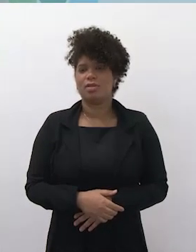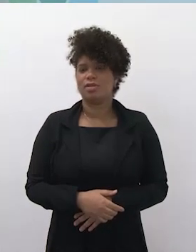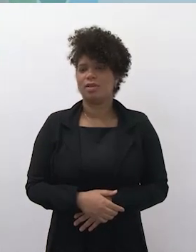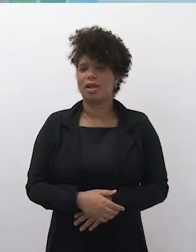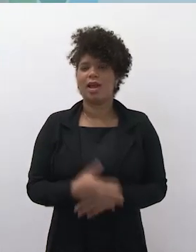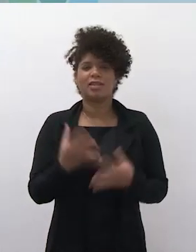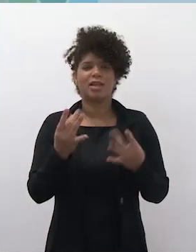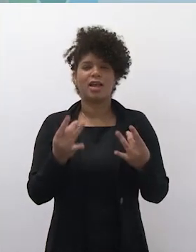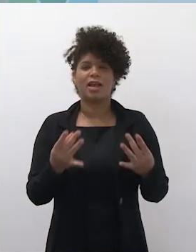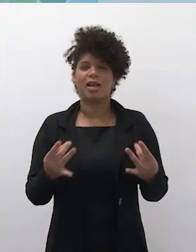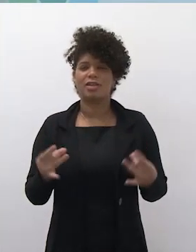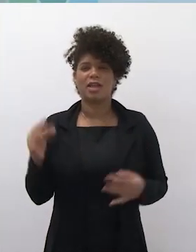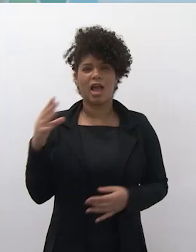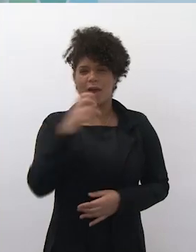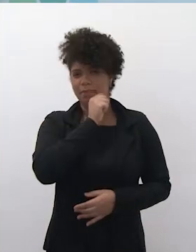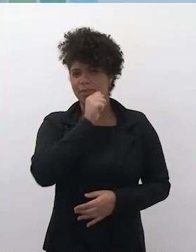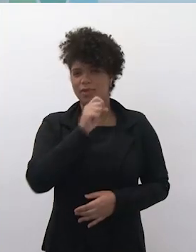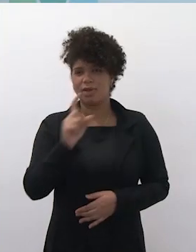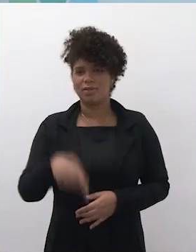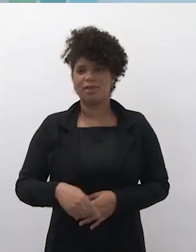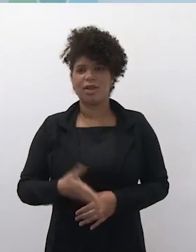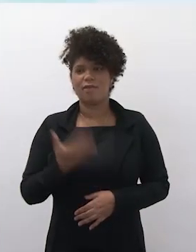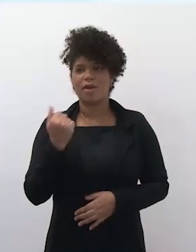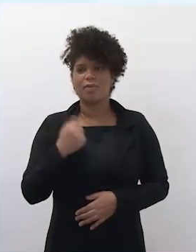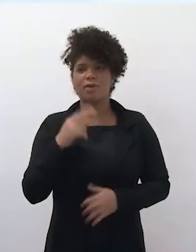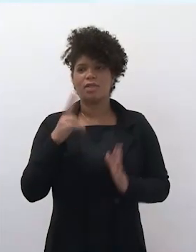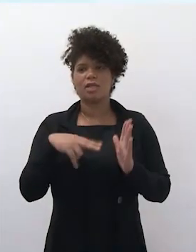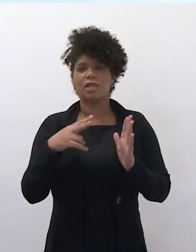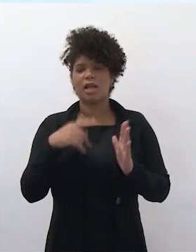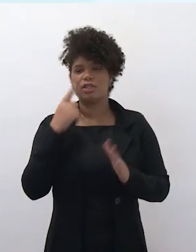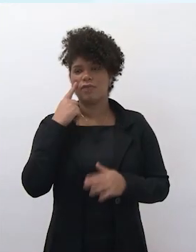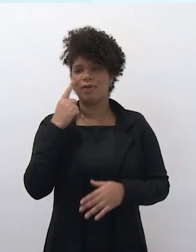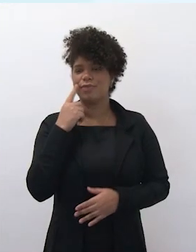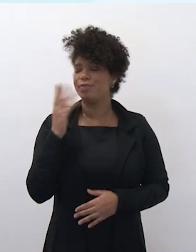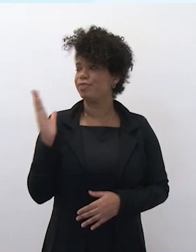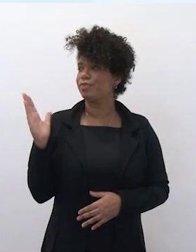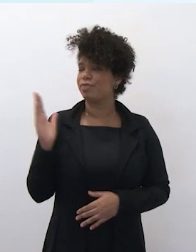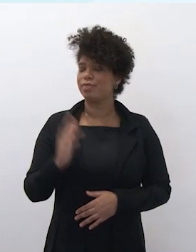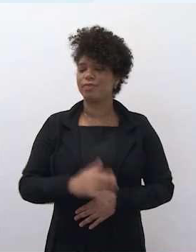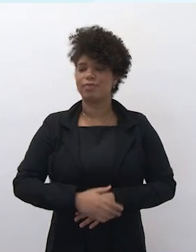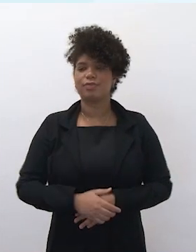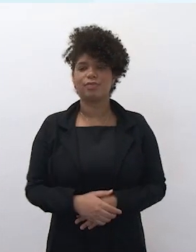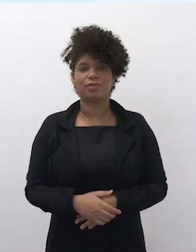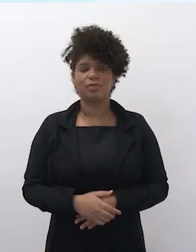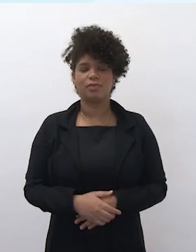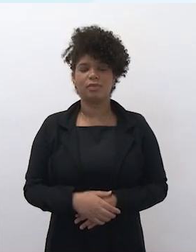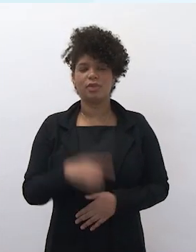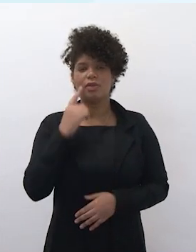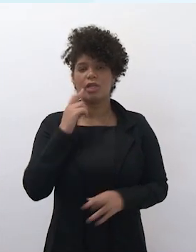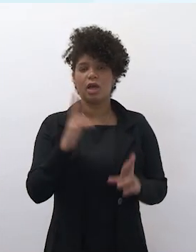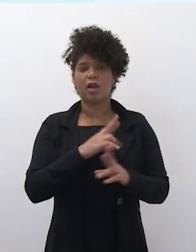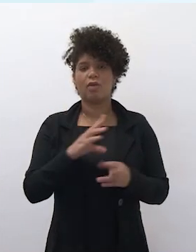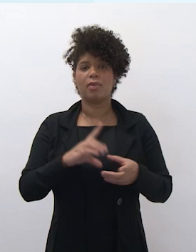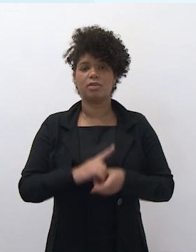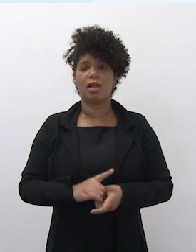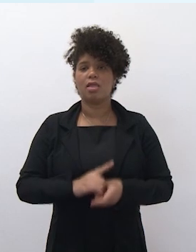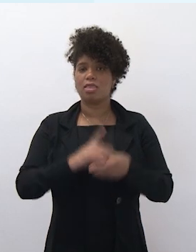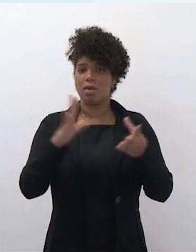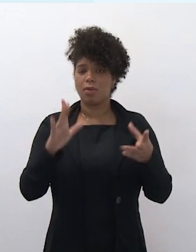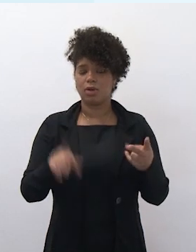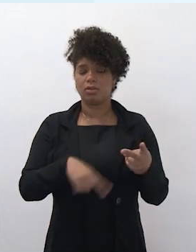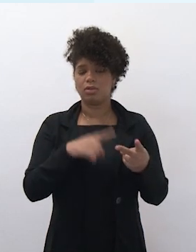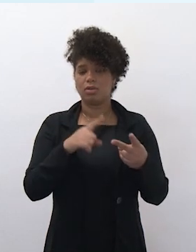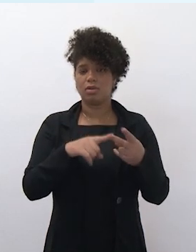sutilmente. Veloz e Furioso. Então, bora lá, né? Slide na tela. Então, a gente tem que entender aí a relação entre a democracia e a cidadania. E